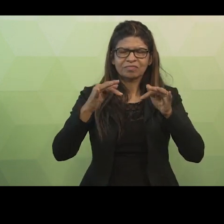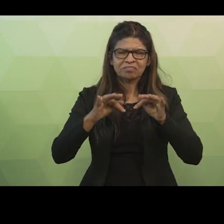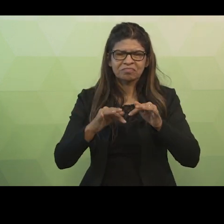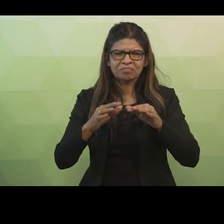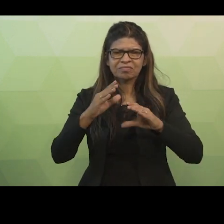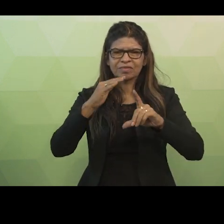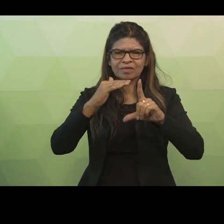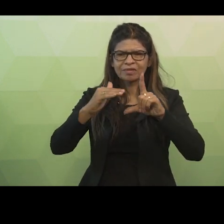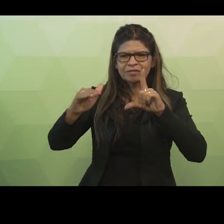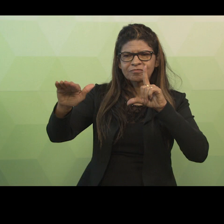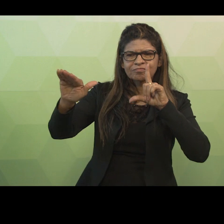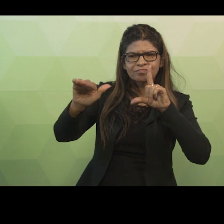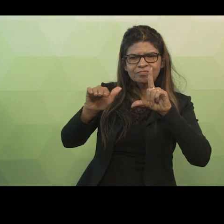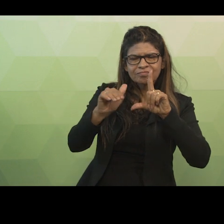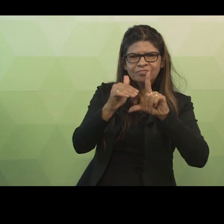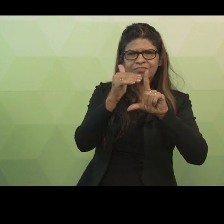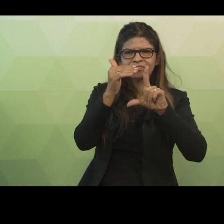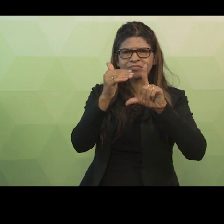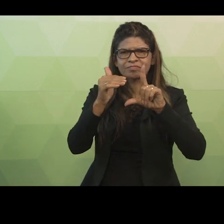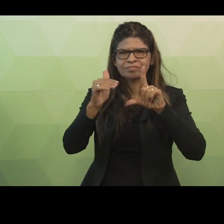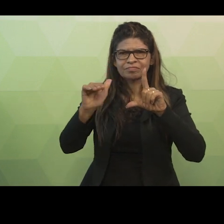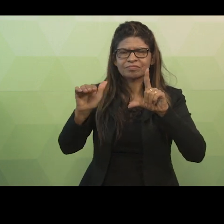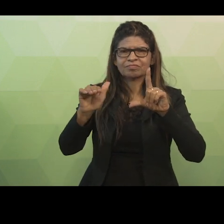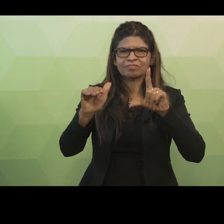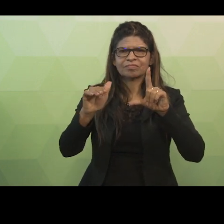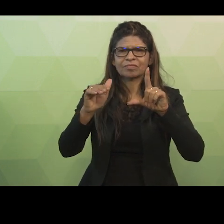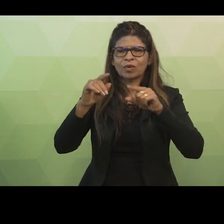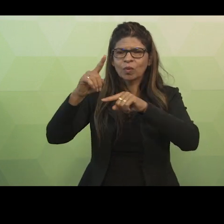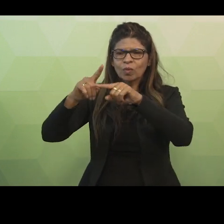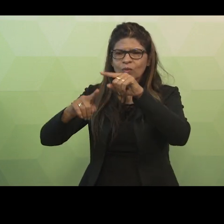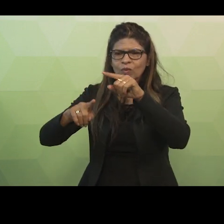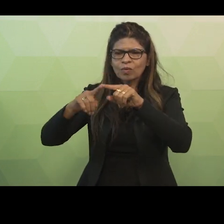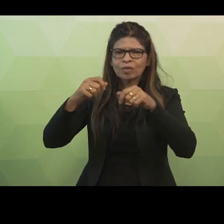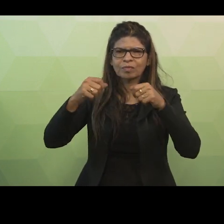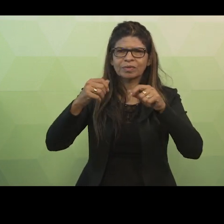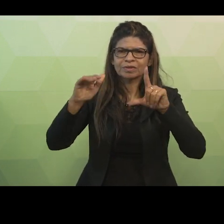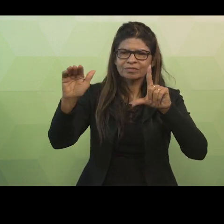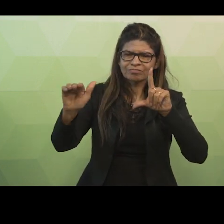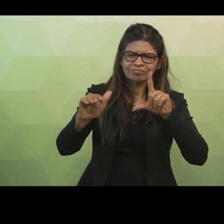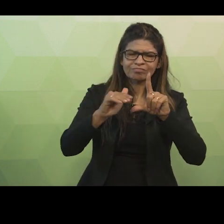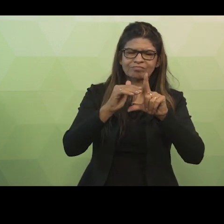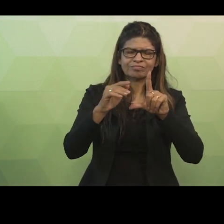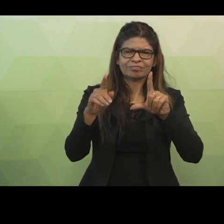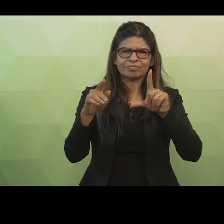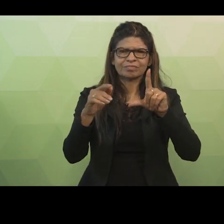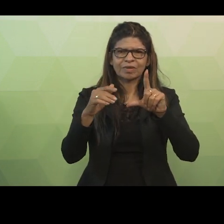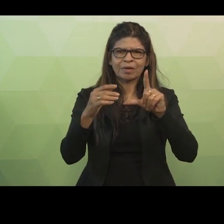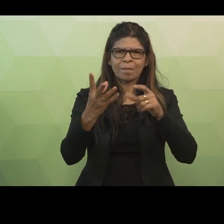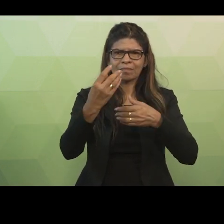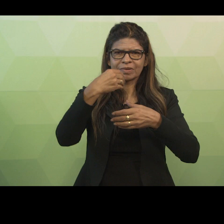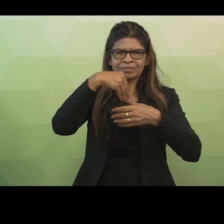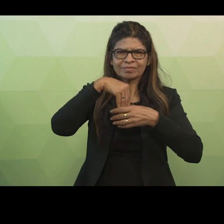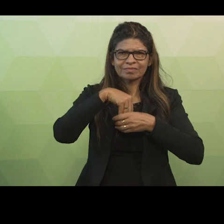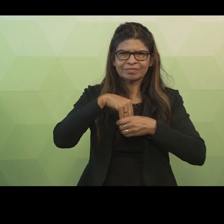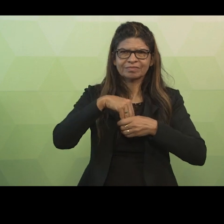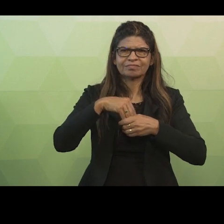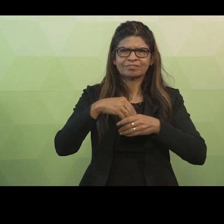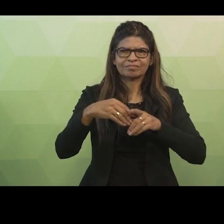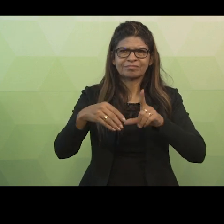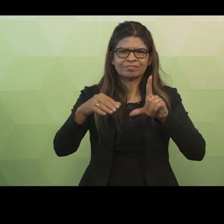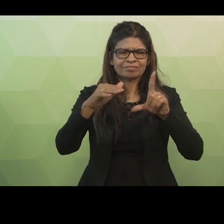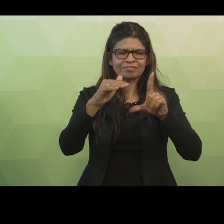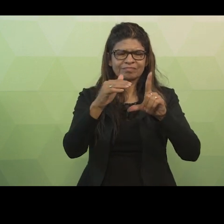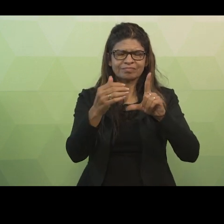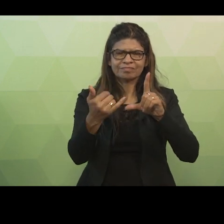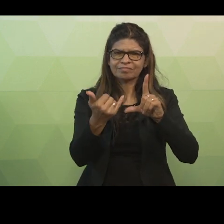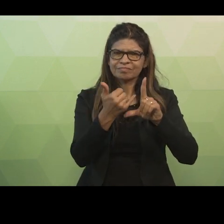mensagem reflexiva é utilizada quando o objeto necessita de enviar para si mesmo a mensagem e não para outros